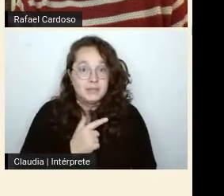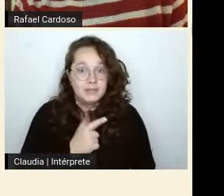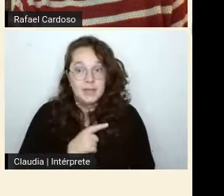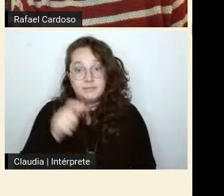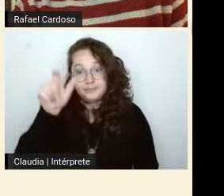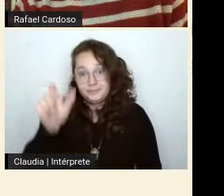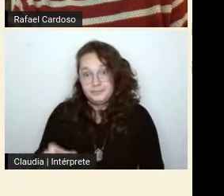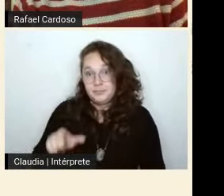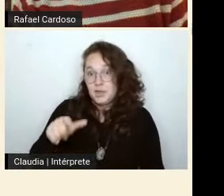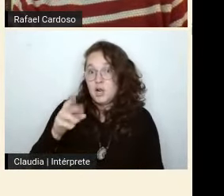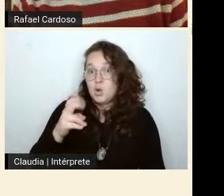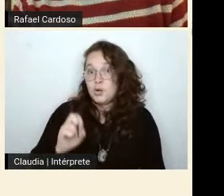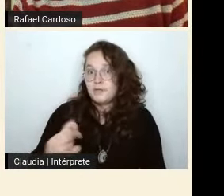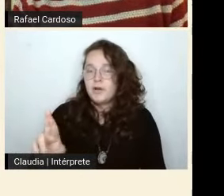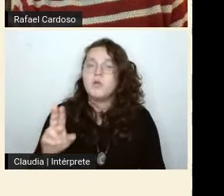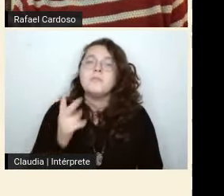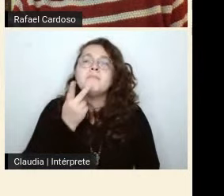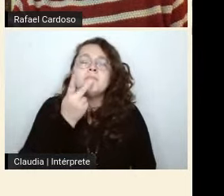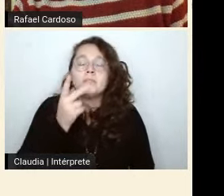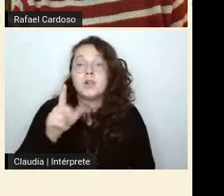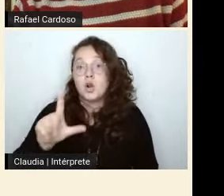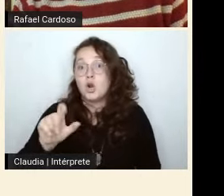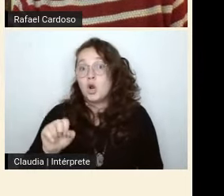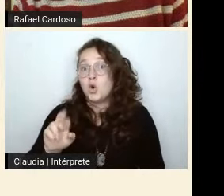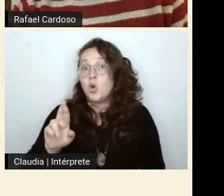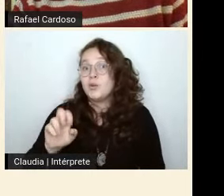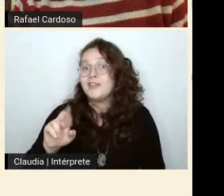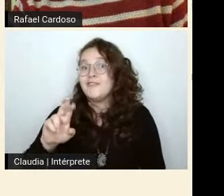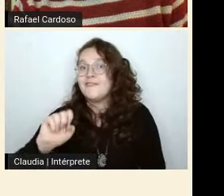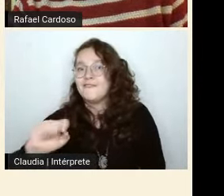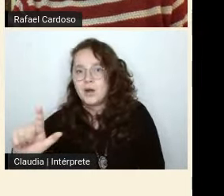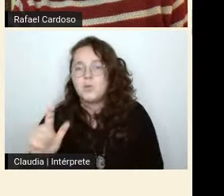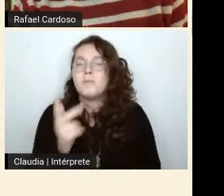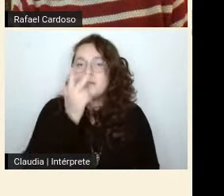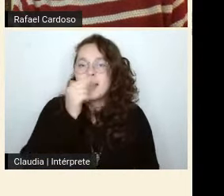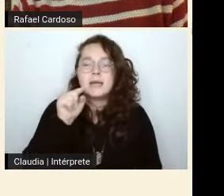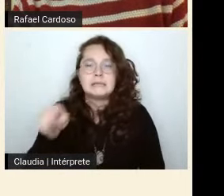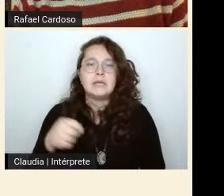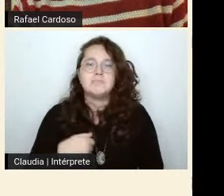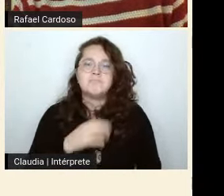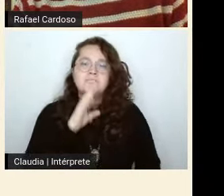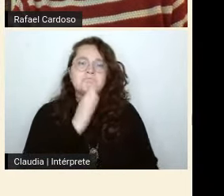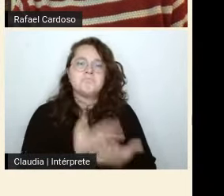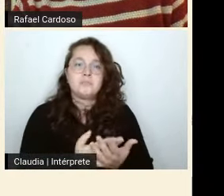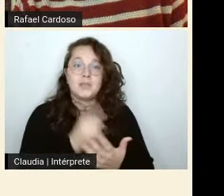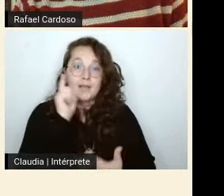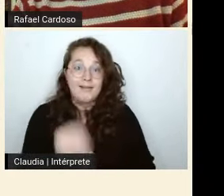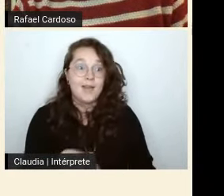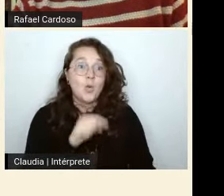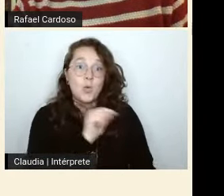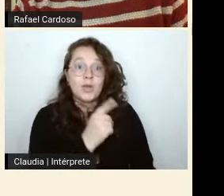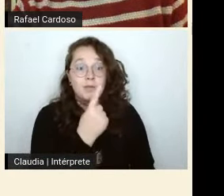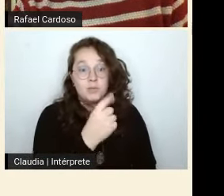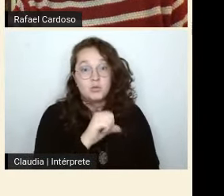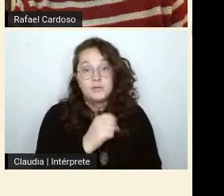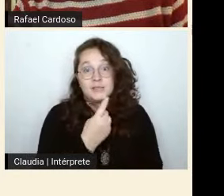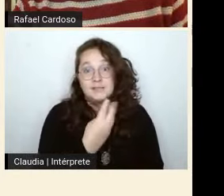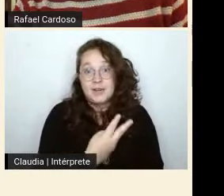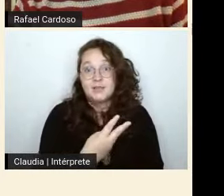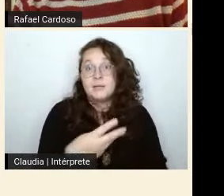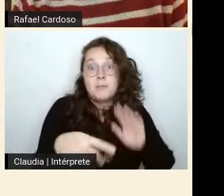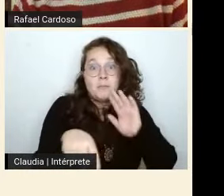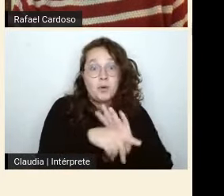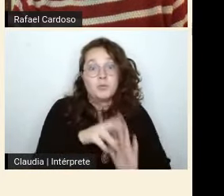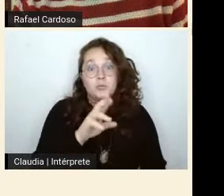Lorival. Primeiro, que as exposições de Segal, em 1913, teriam sido o marco inicial da Revolução